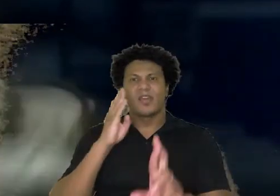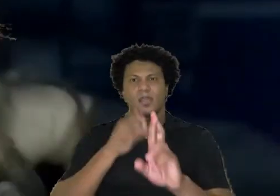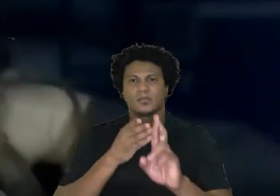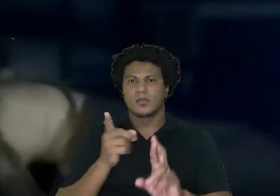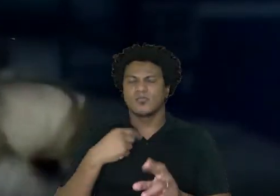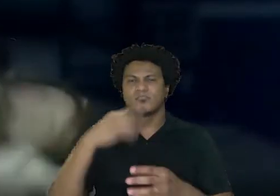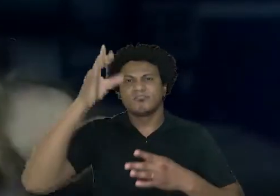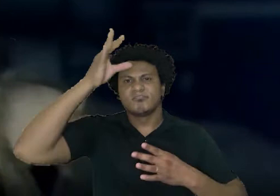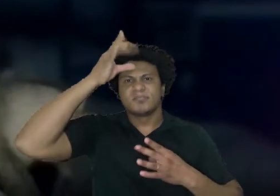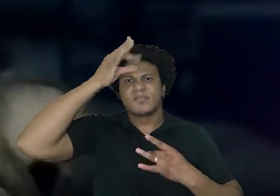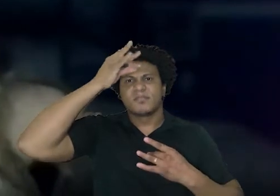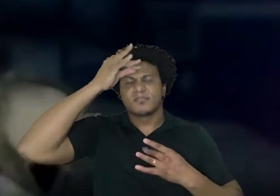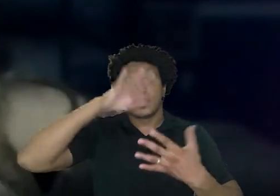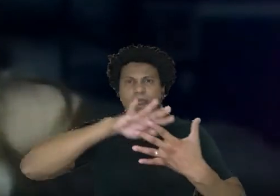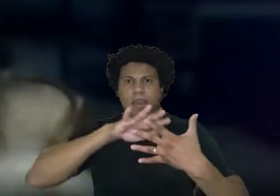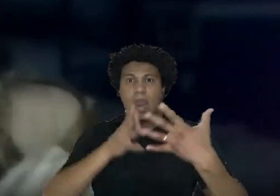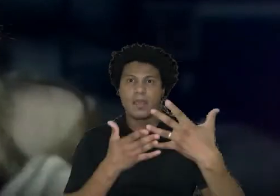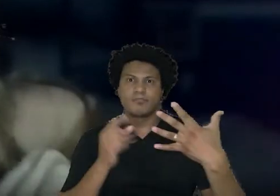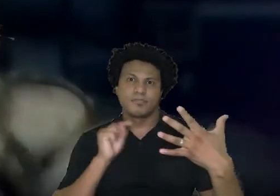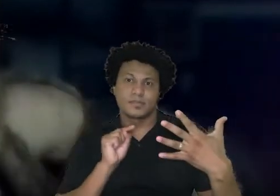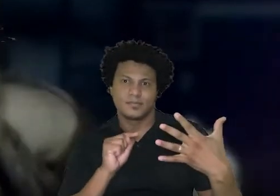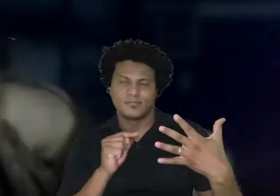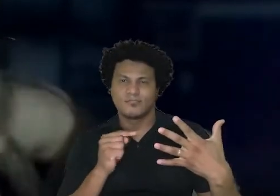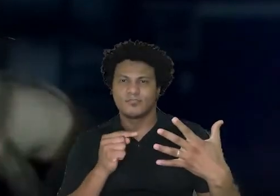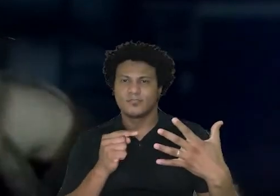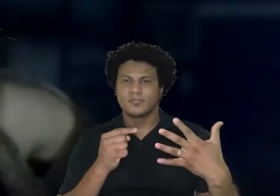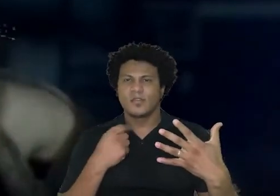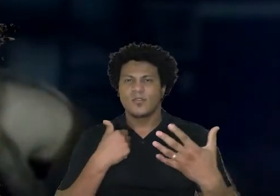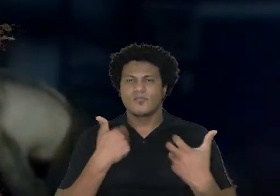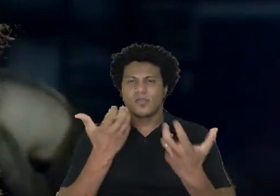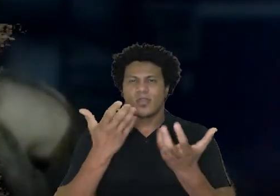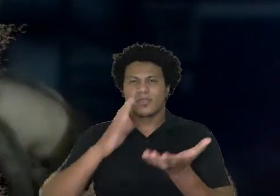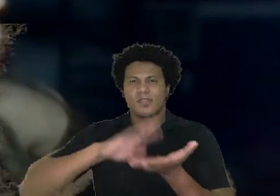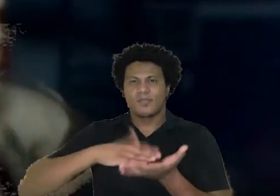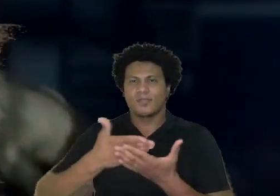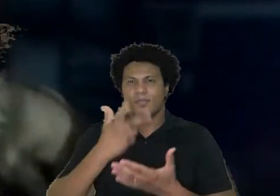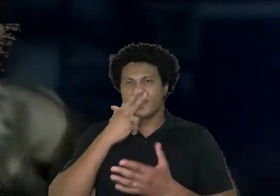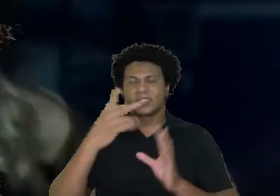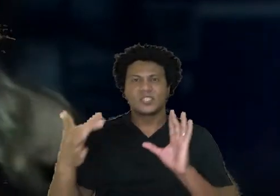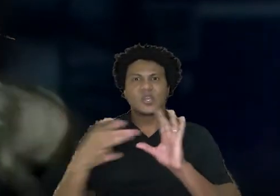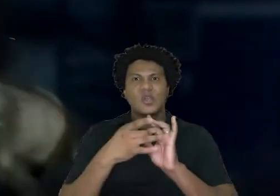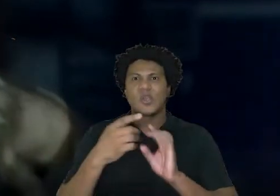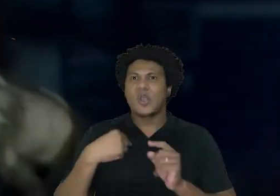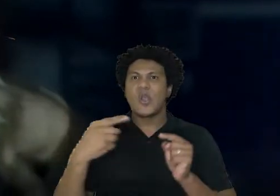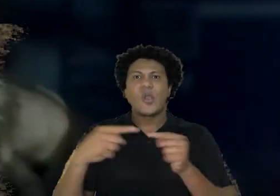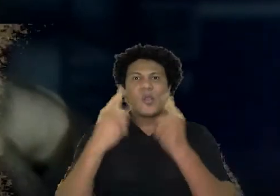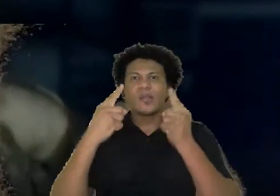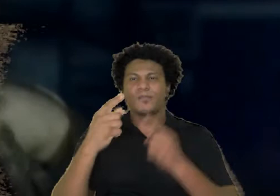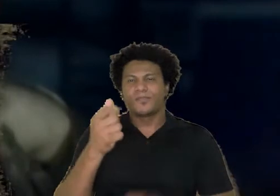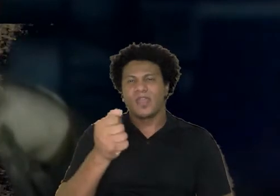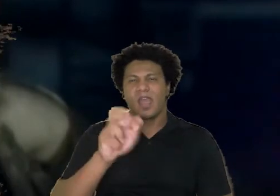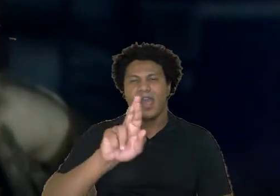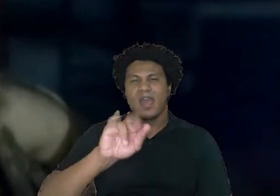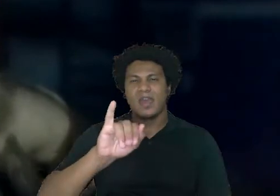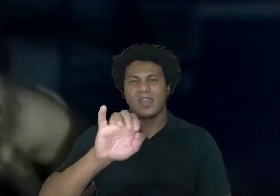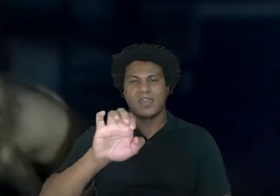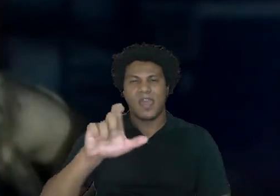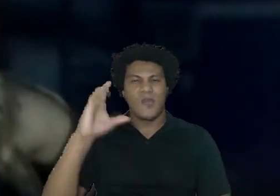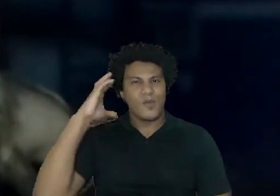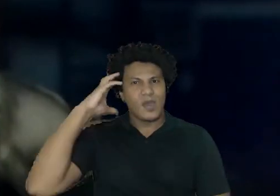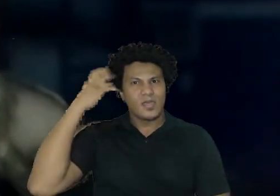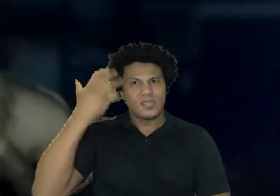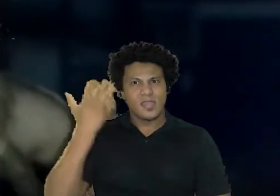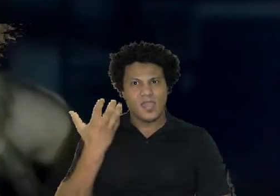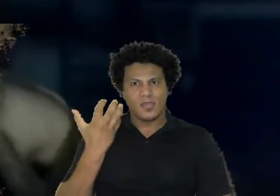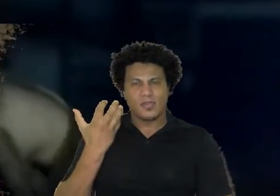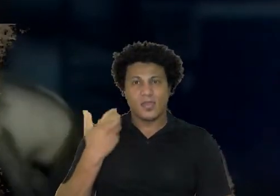muito dançar em Libras. A Clarissa está aqui, a Clarissa, para mim, é uma referência também que faz isso muito bem. Quero muito performar nas Libras. E eu queria muito